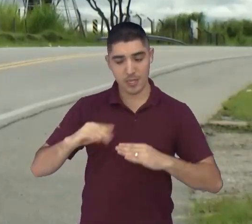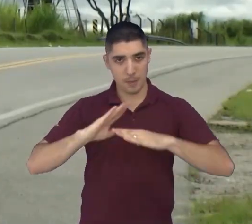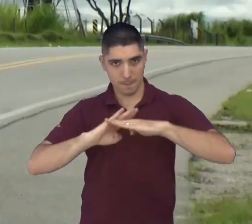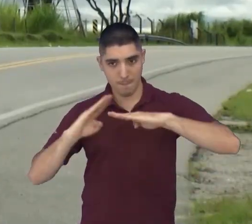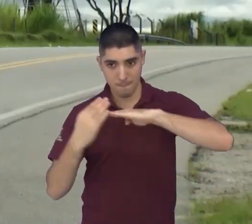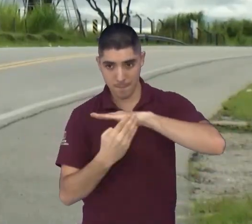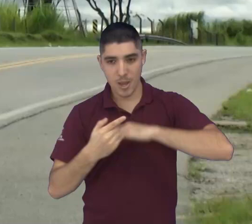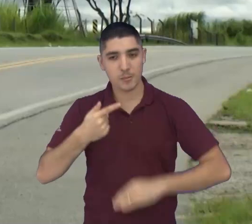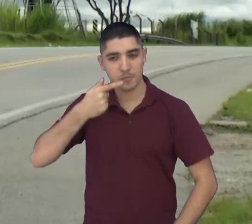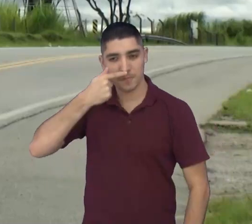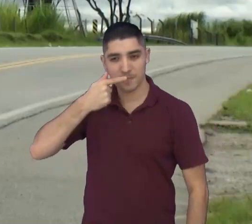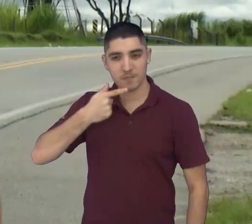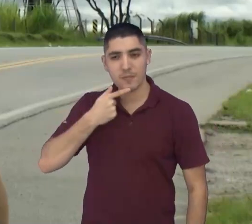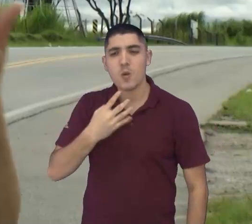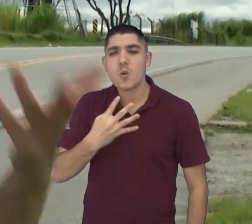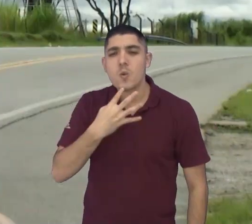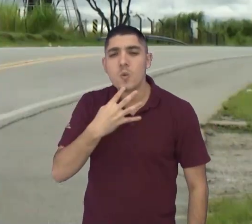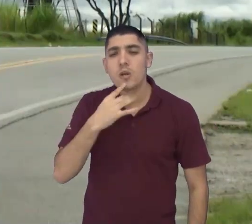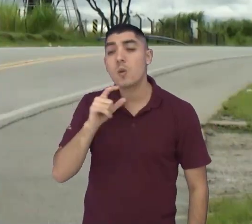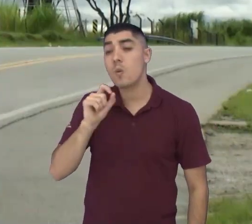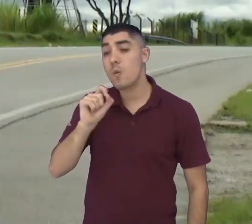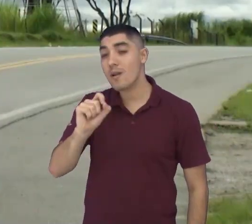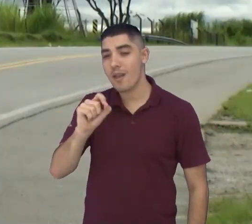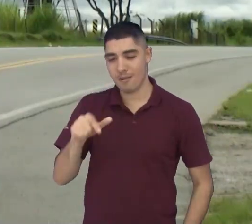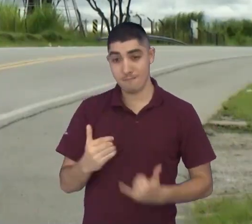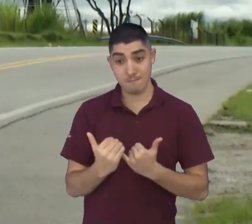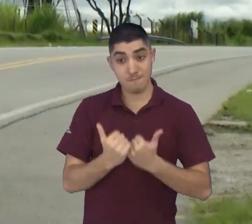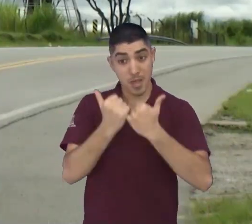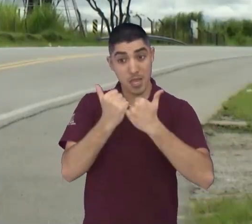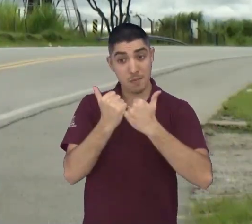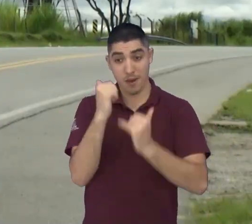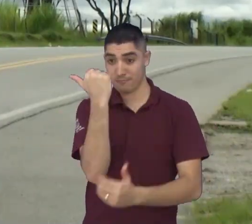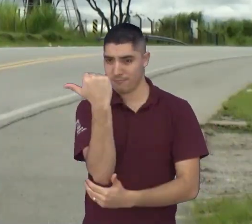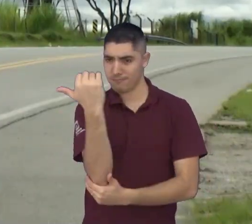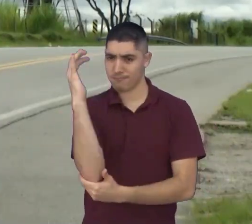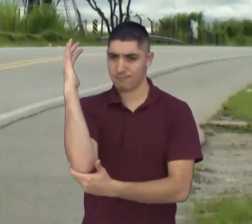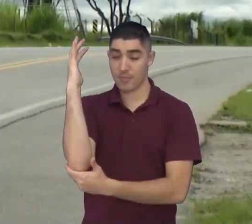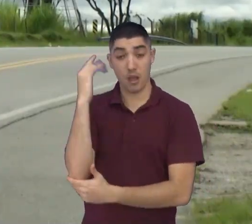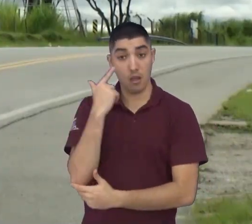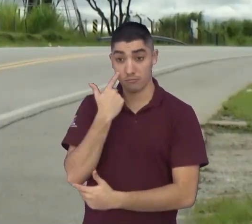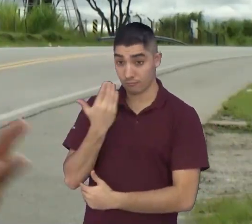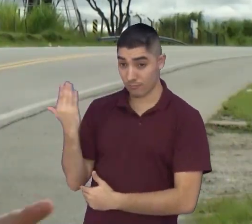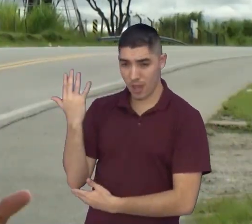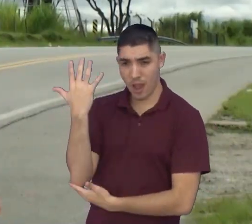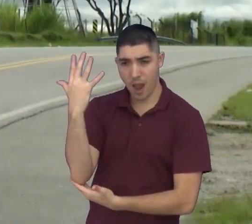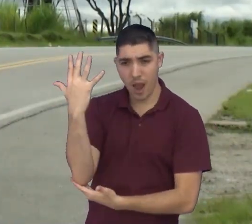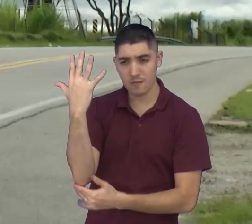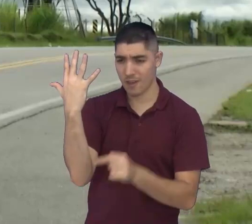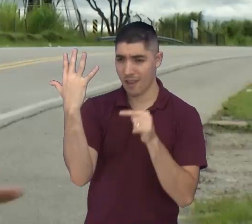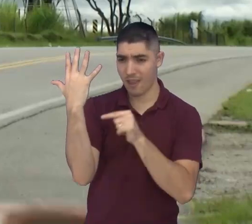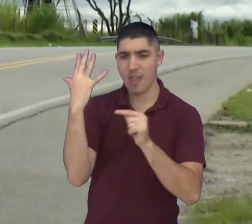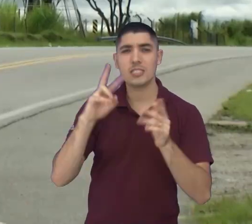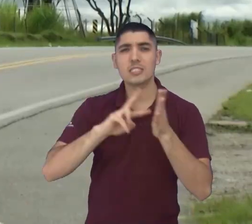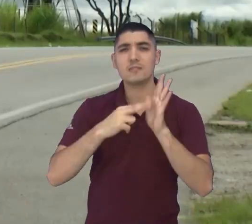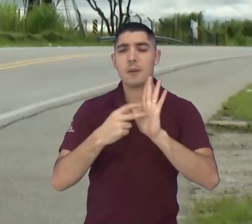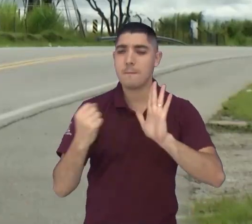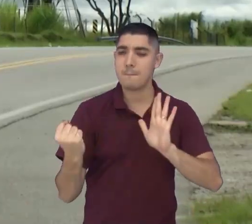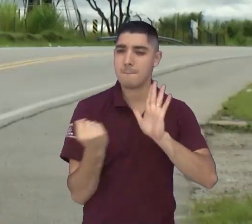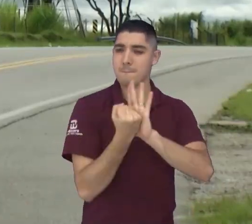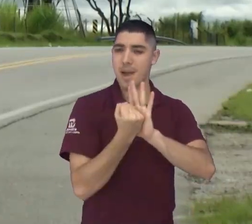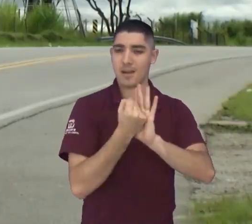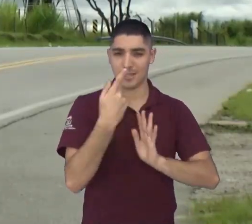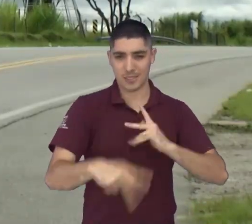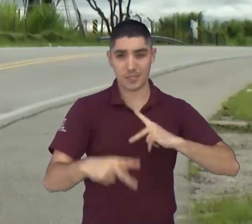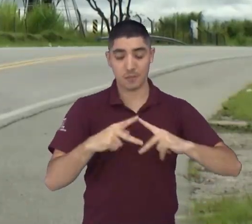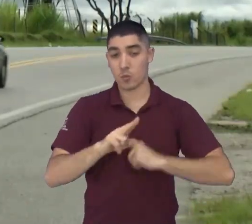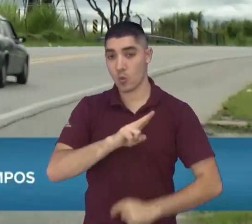de Melo para conhecer um patrimônio ambiental da cidade, uma árvore que é conhecida como símbolo de São José, o Jequitibá Rosa. O